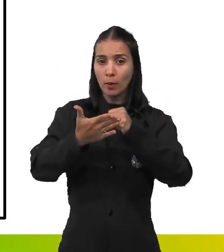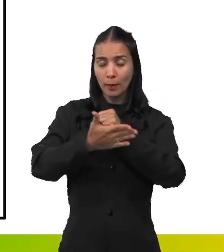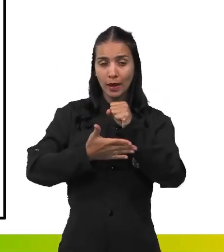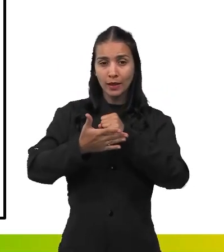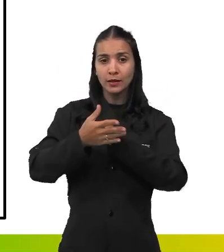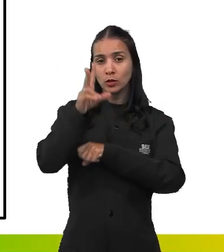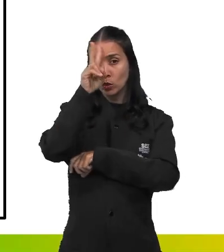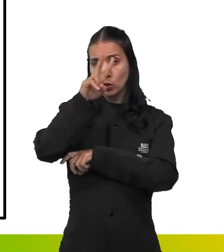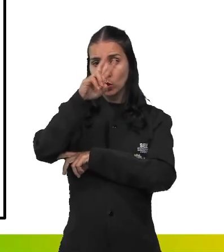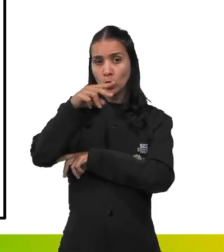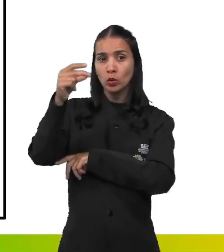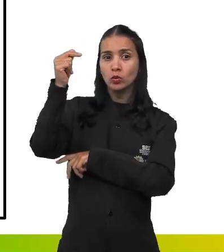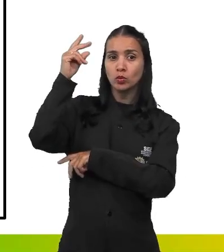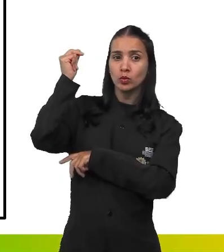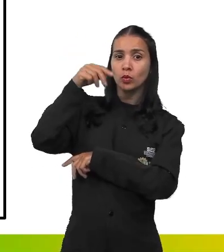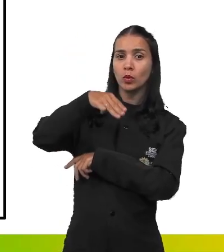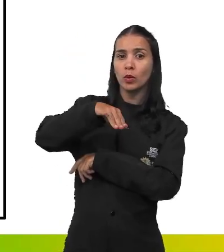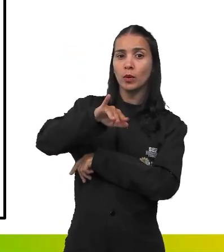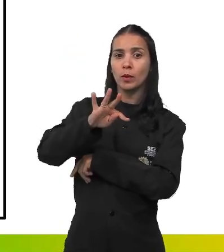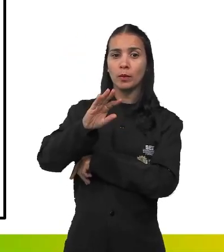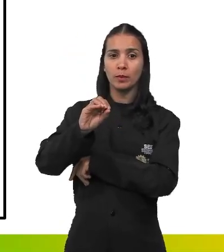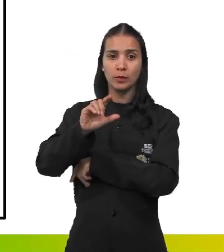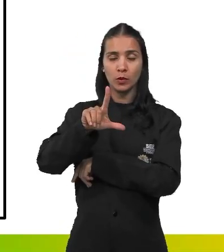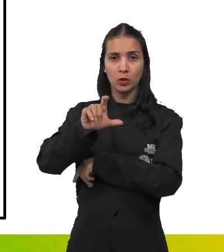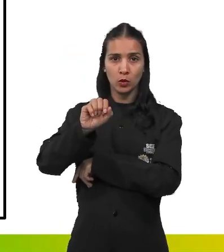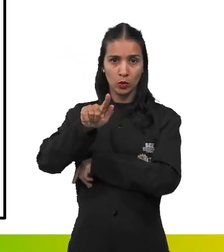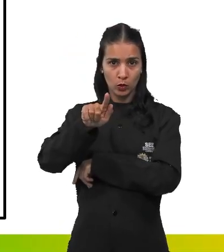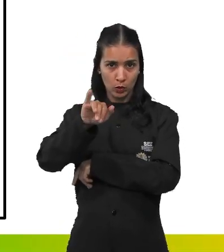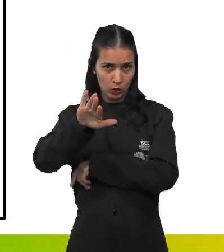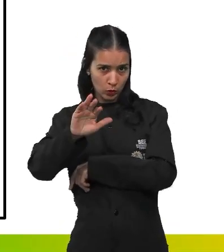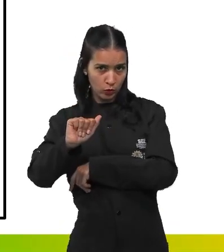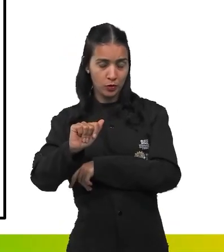jovens que estão acostumados com videogames,